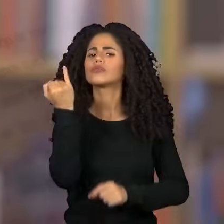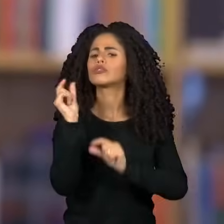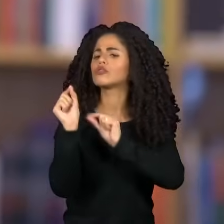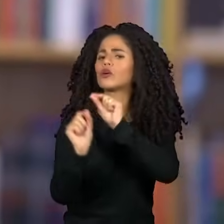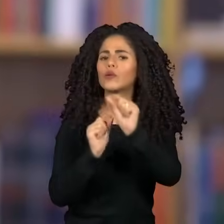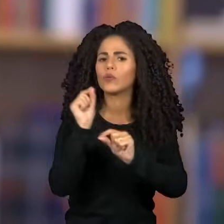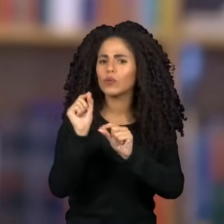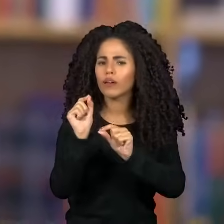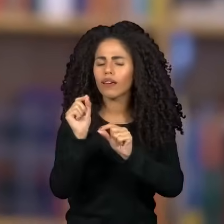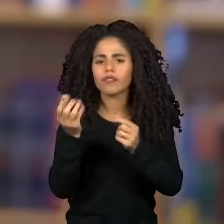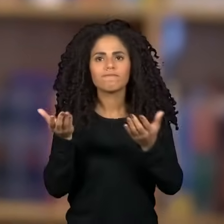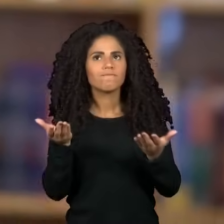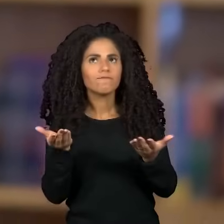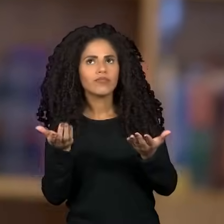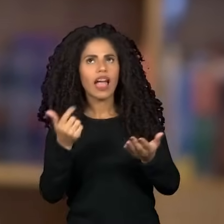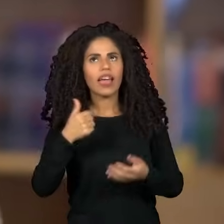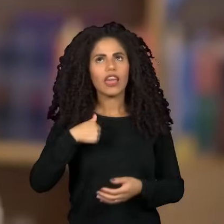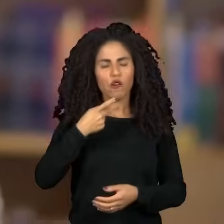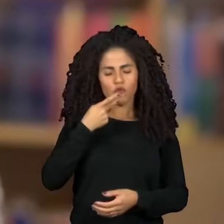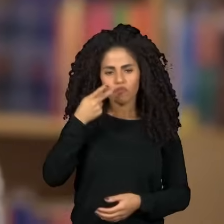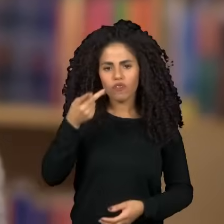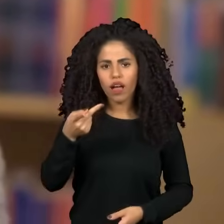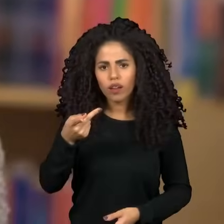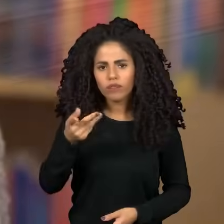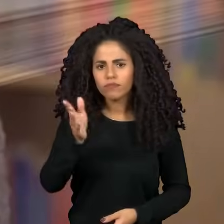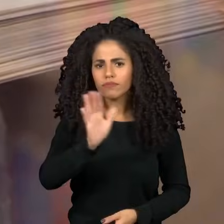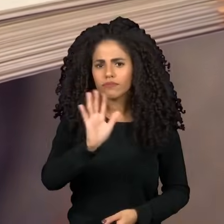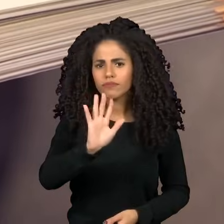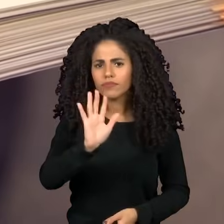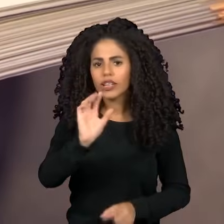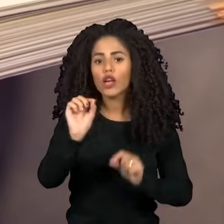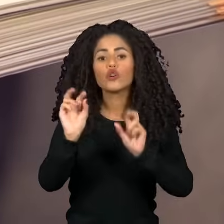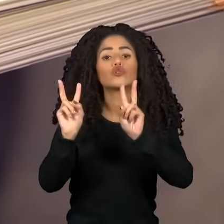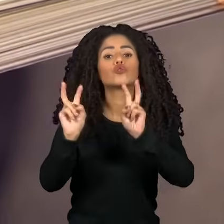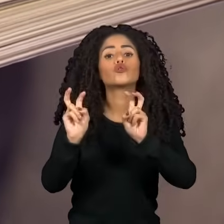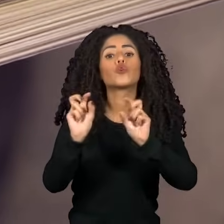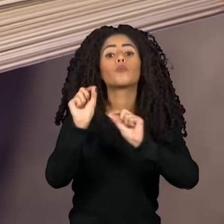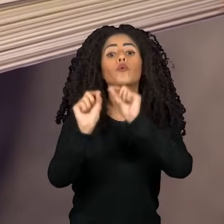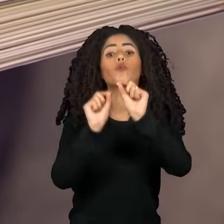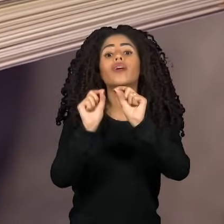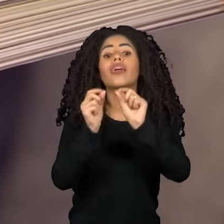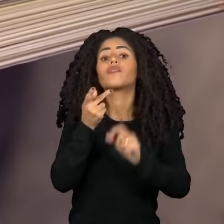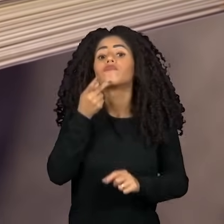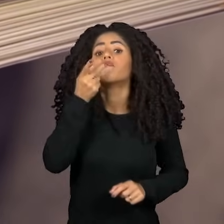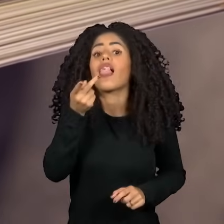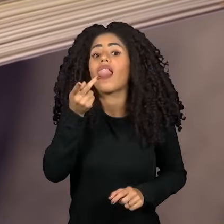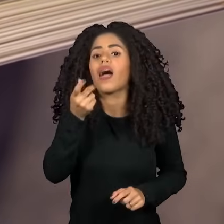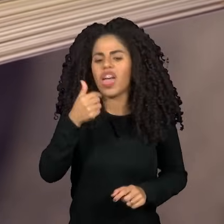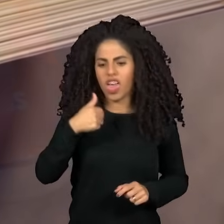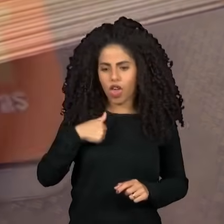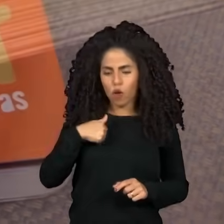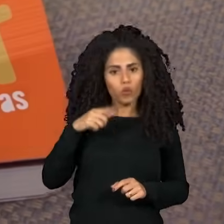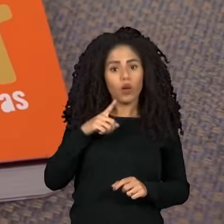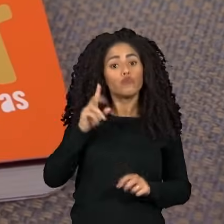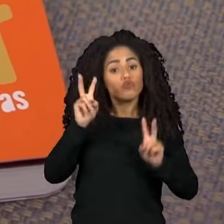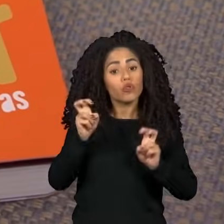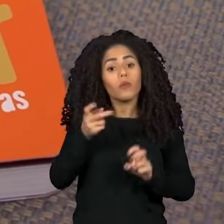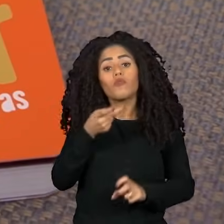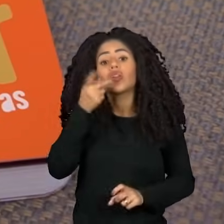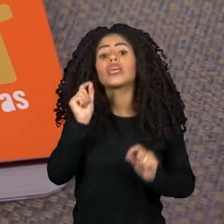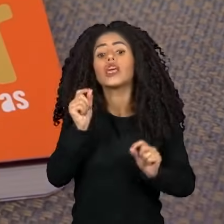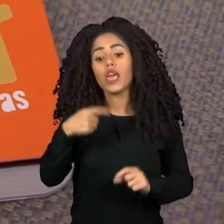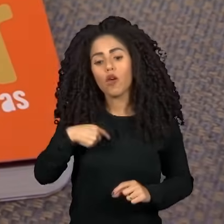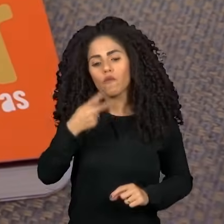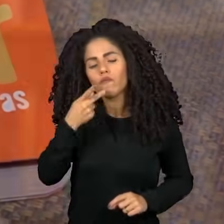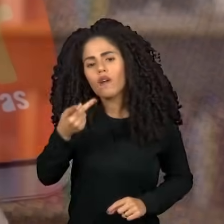é necessariamente quem é que está falando, mas é sobre o que ela está falando. Então, acho que é importante isso. Nesse livro, né, inclusive